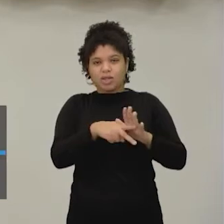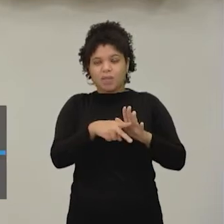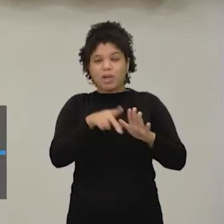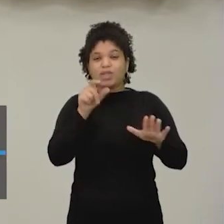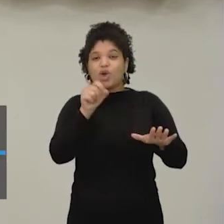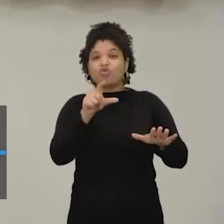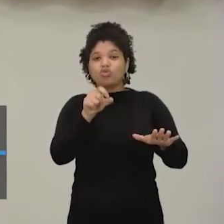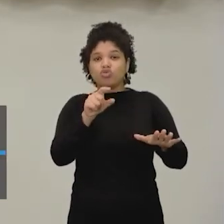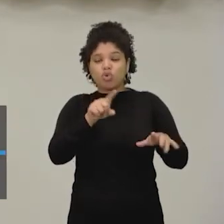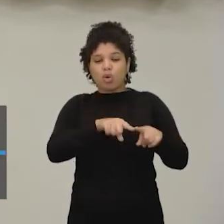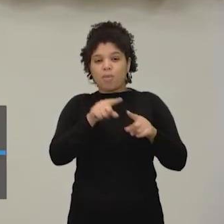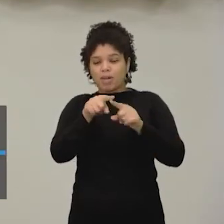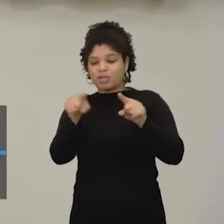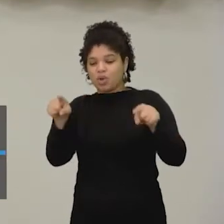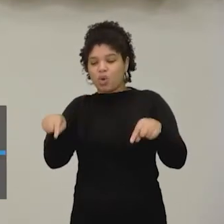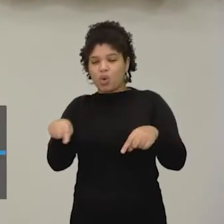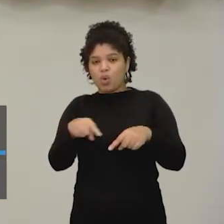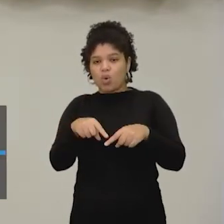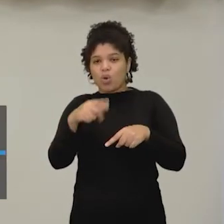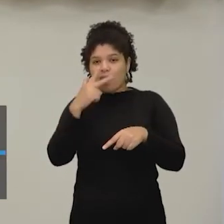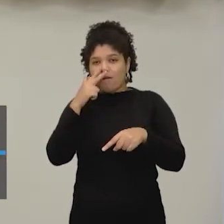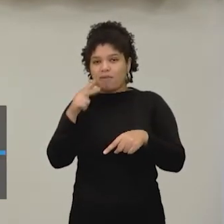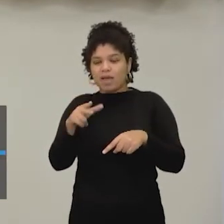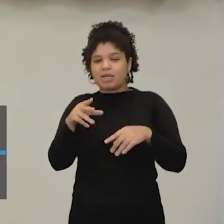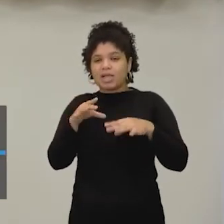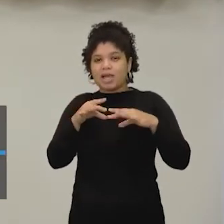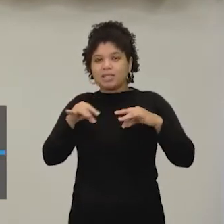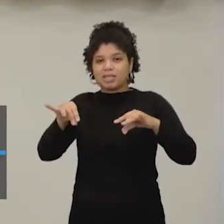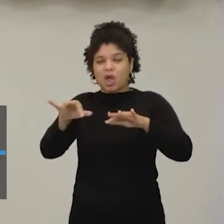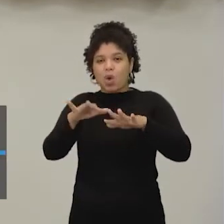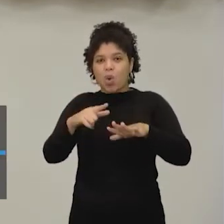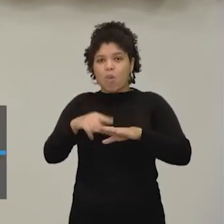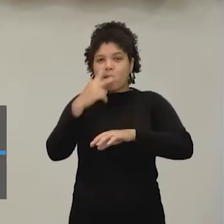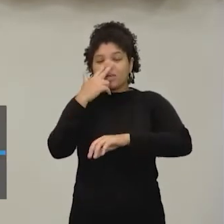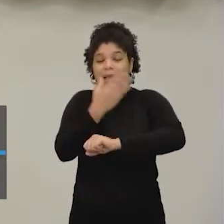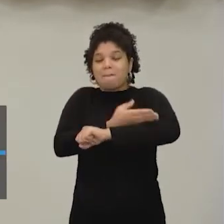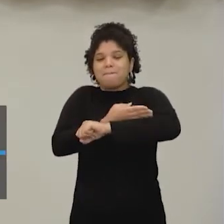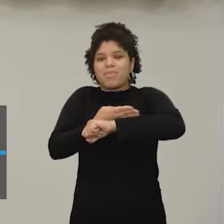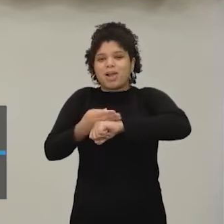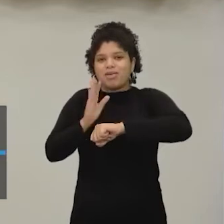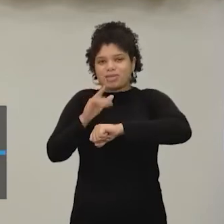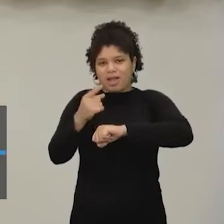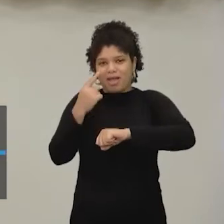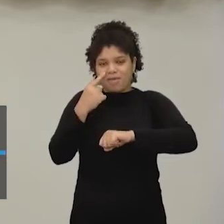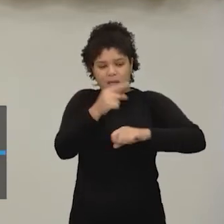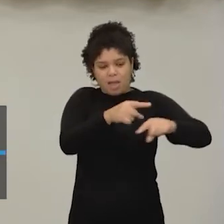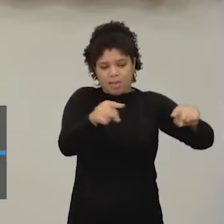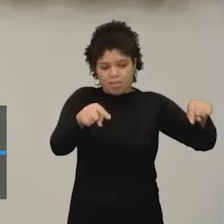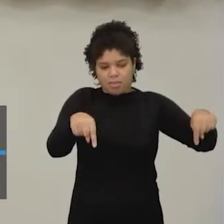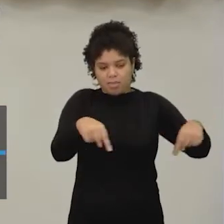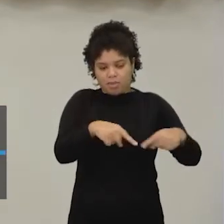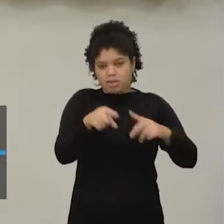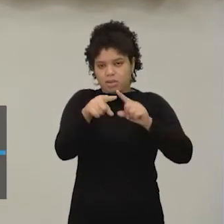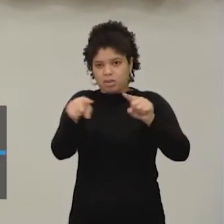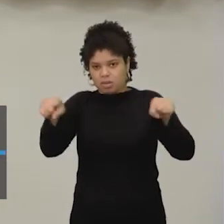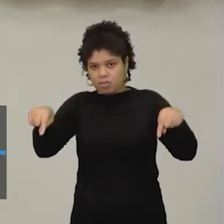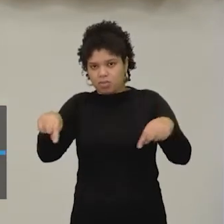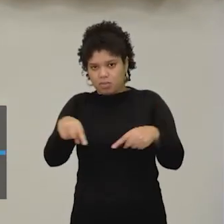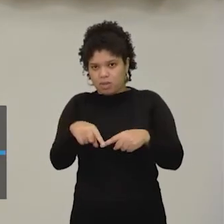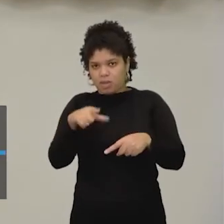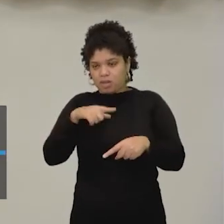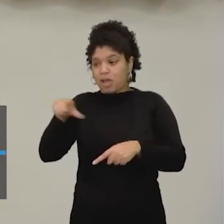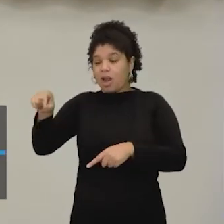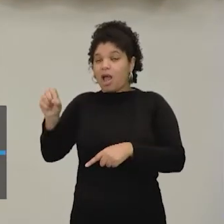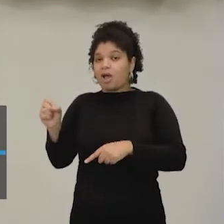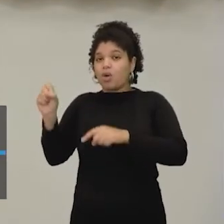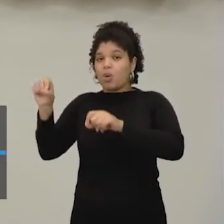tinha um lugar lá que ele já estava salgado, já tinha sal, então já estava branco. Então, essas piscinas, elas ficam assim. Então, uma região, quando